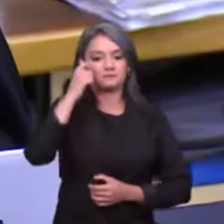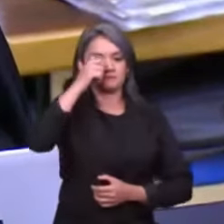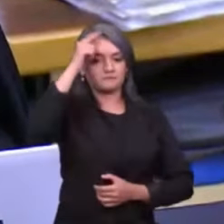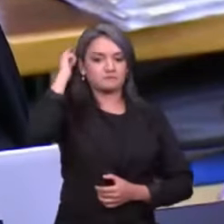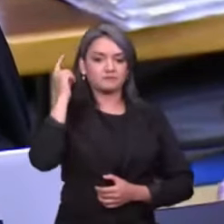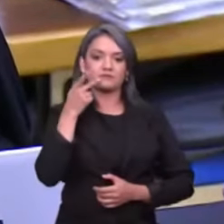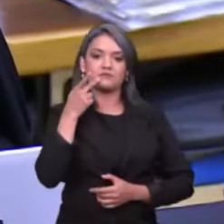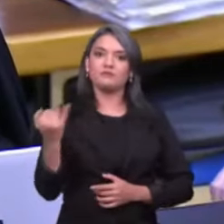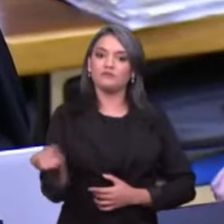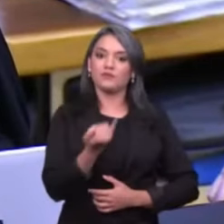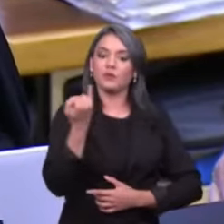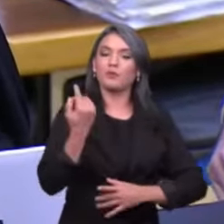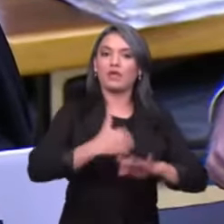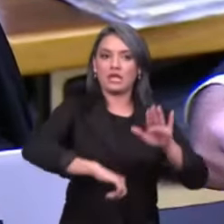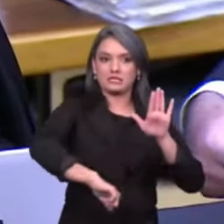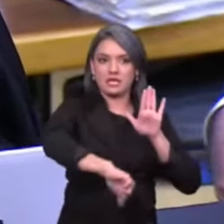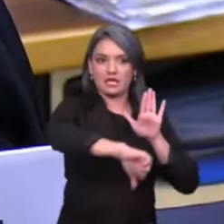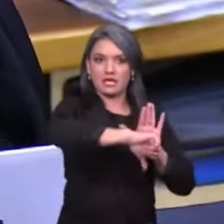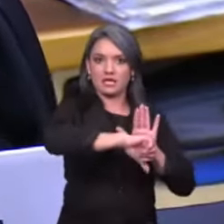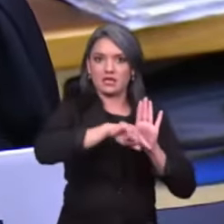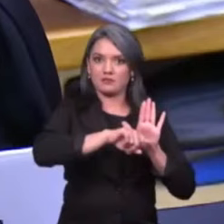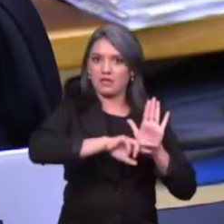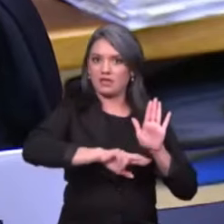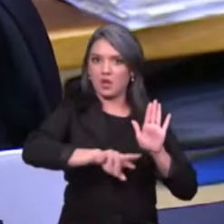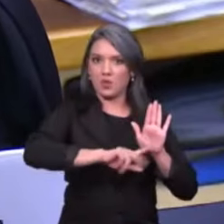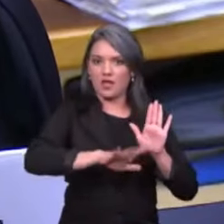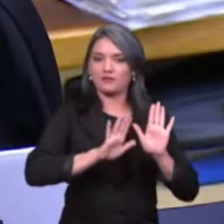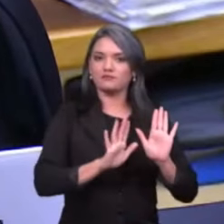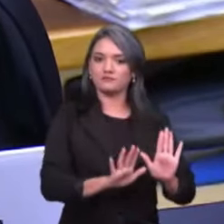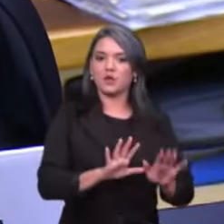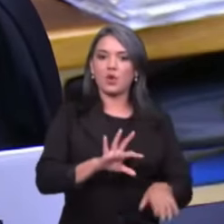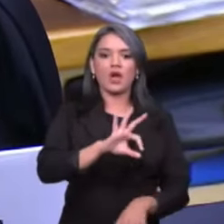ao descriminalizar, a polícia não pode